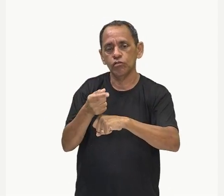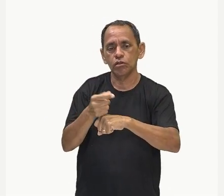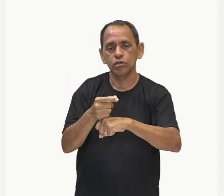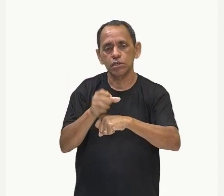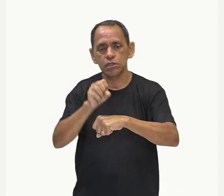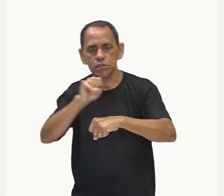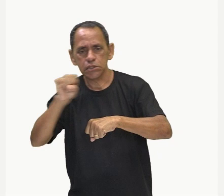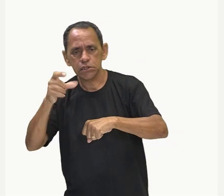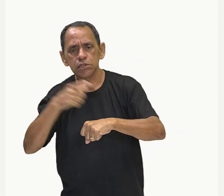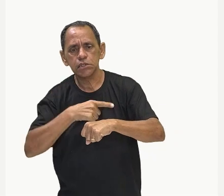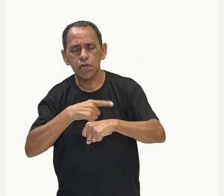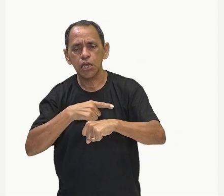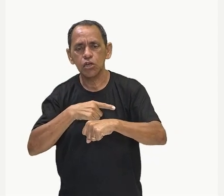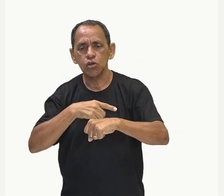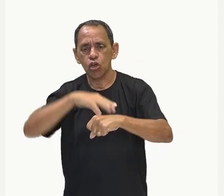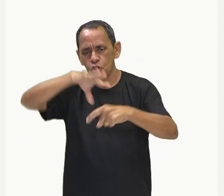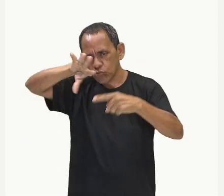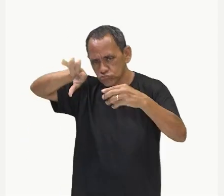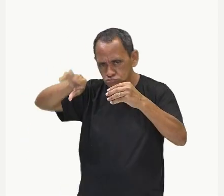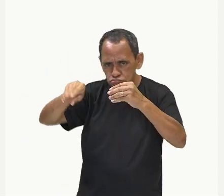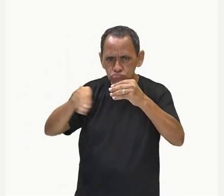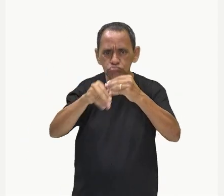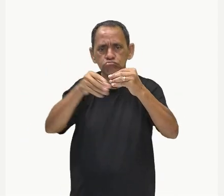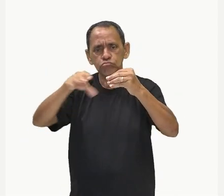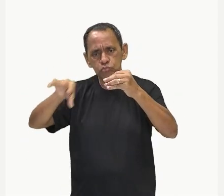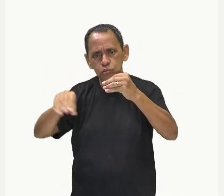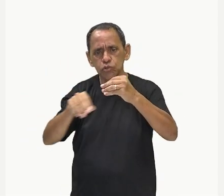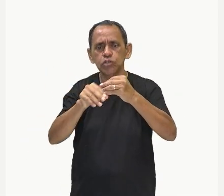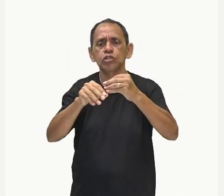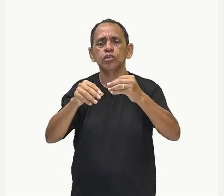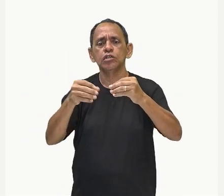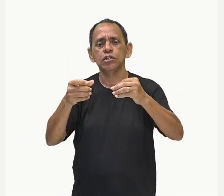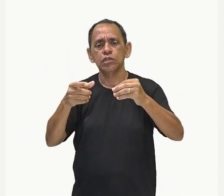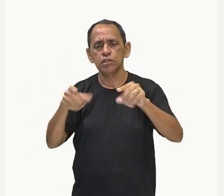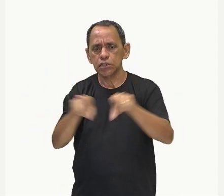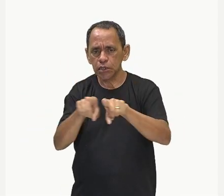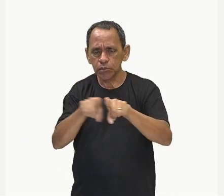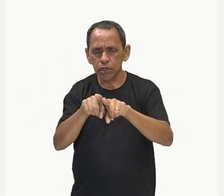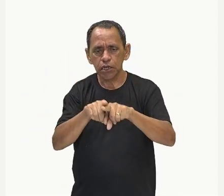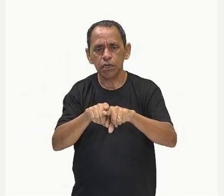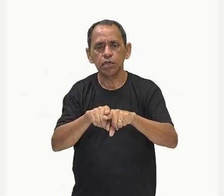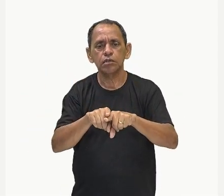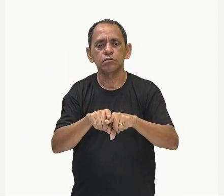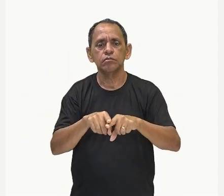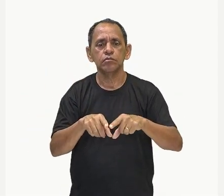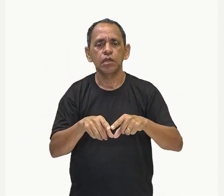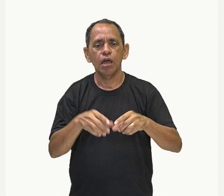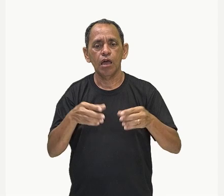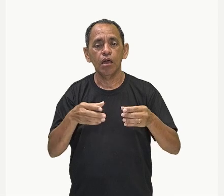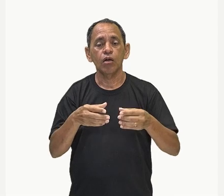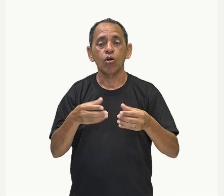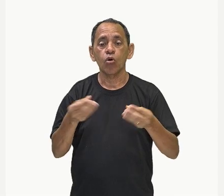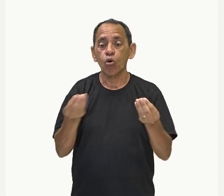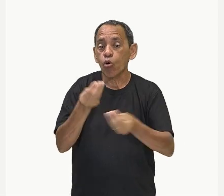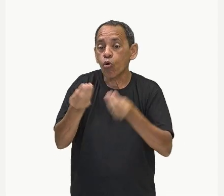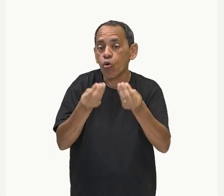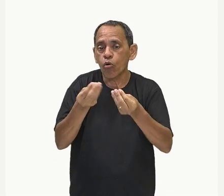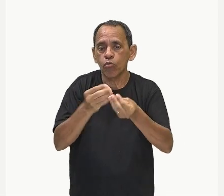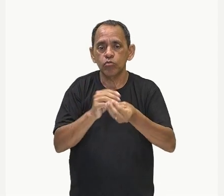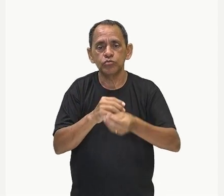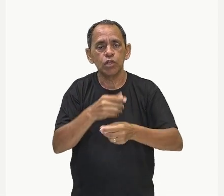da vírgula, eu acrescento 3 zeros no meu denominador. E aí eu fico com